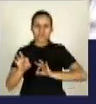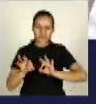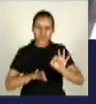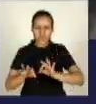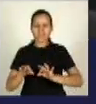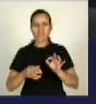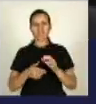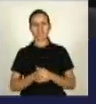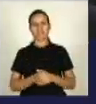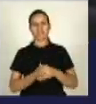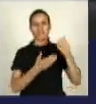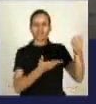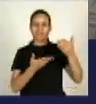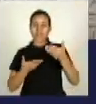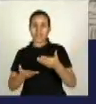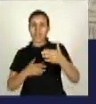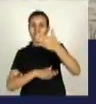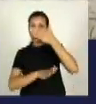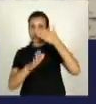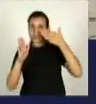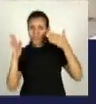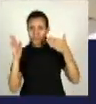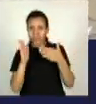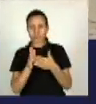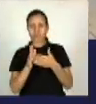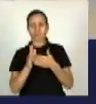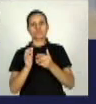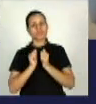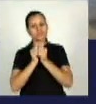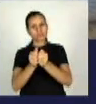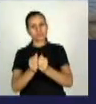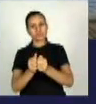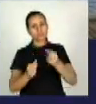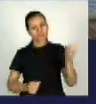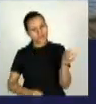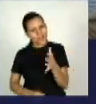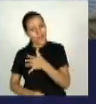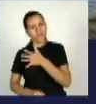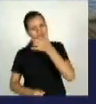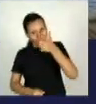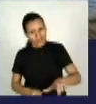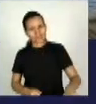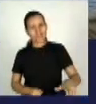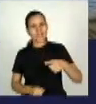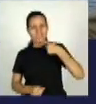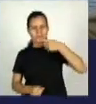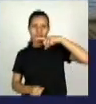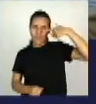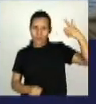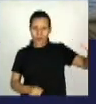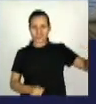coordenador do projeto cultural da Unisantos. E queremos convidar a todos para